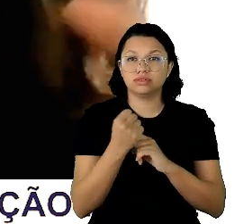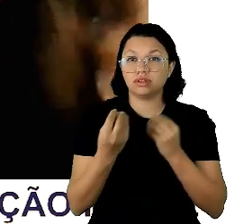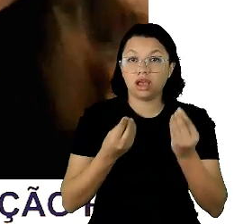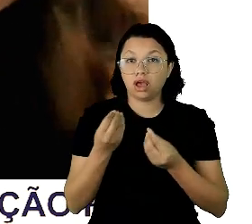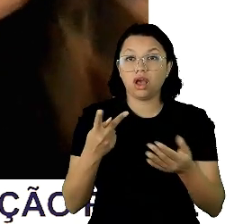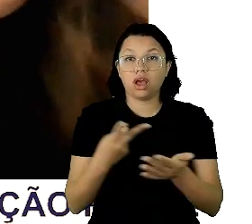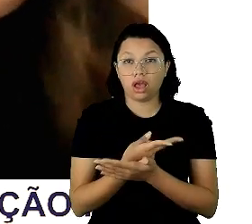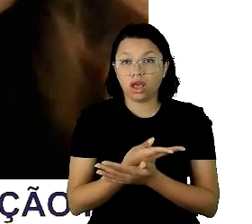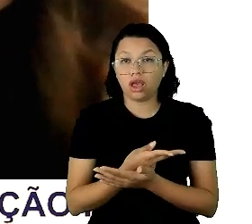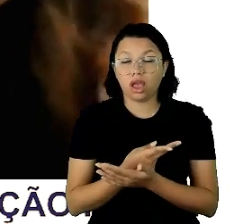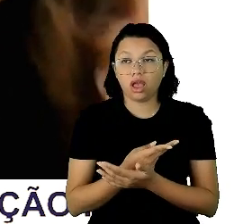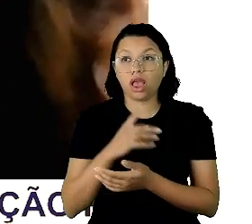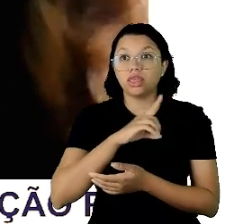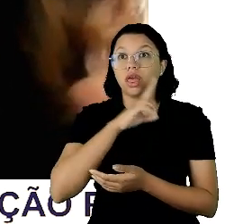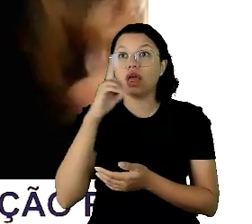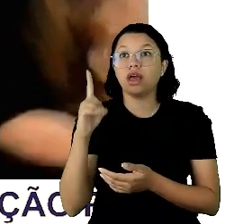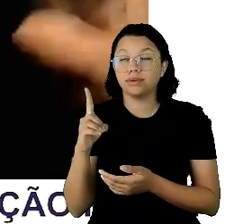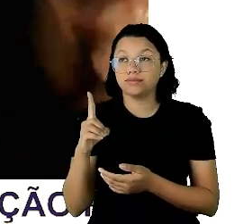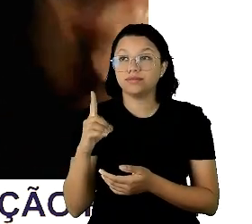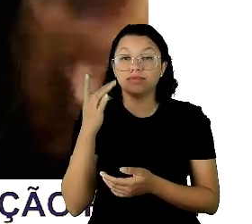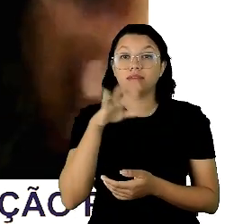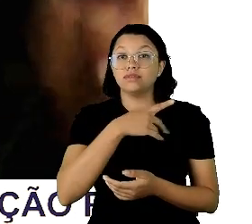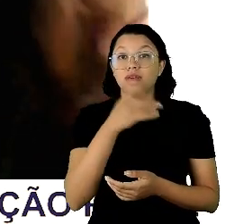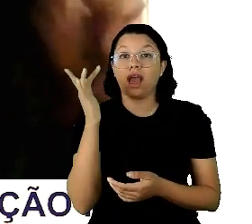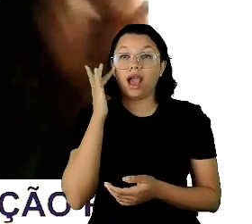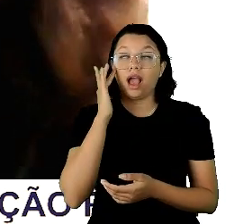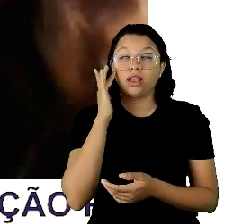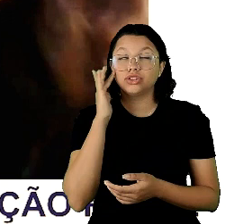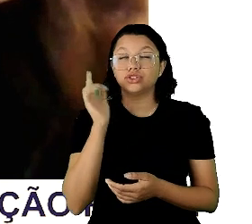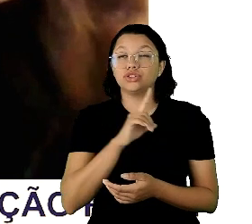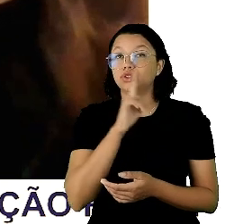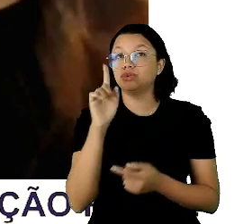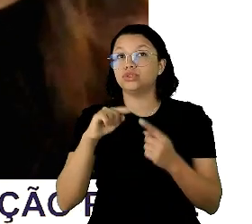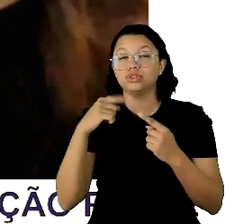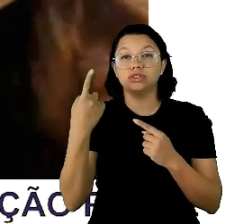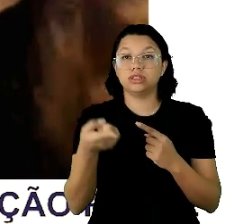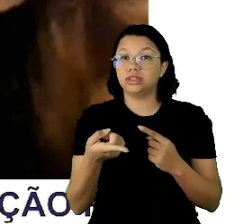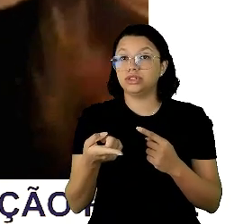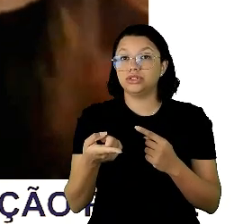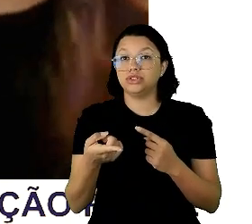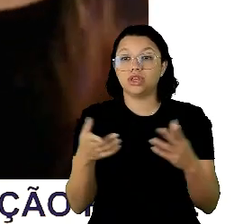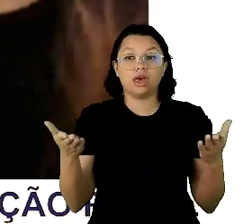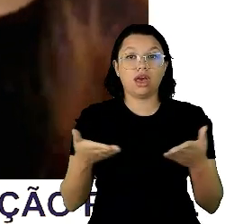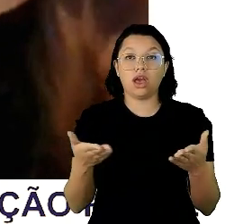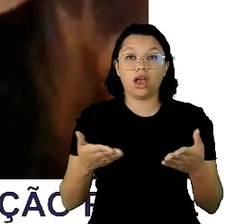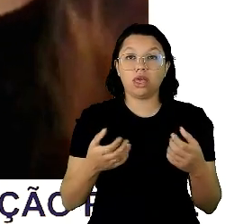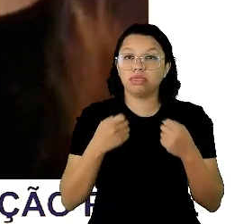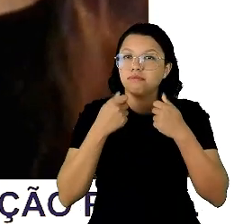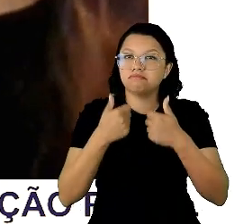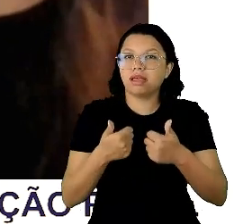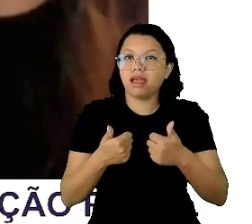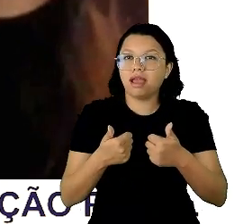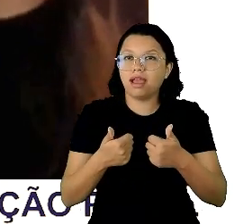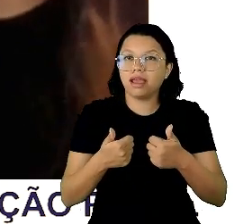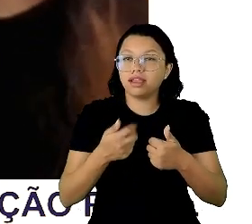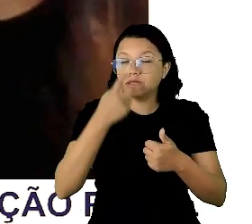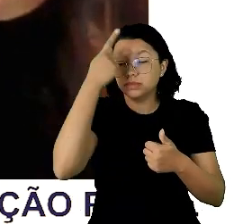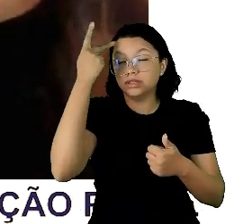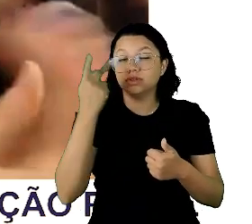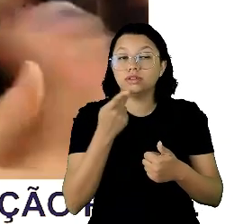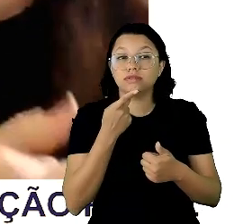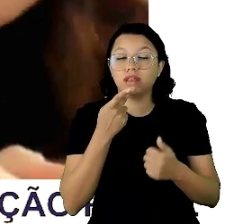no dia seguinte, como um passe de mágica, então vai estar tudo bem. As pessoas vão falar, nossa, não vou fazer mais isso